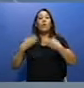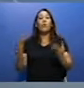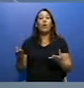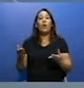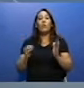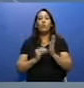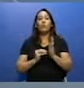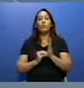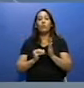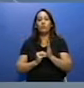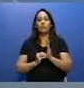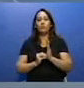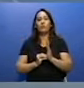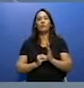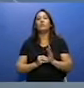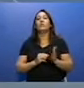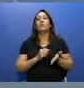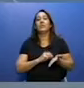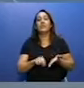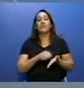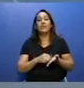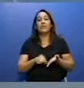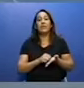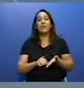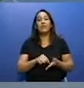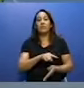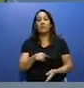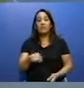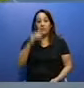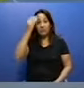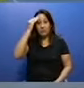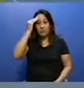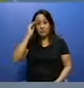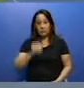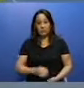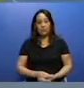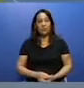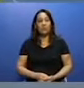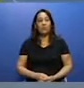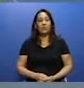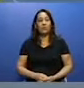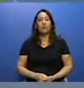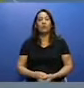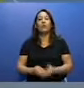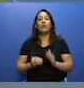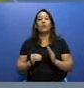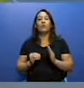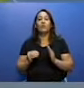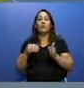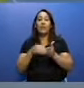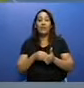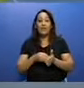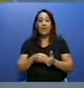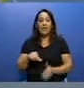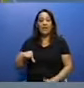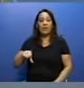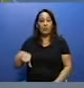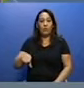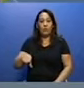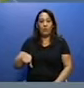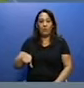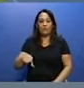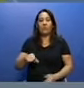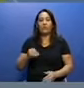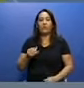o último? Registre como pensou. Então, aqui, ó, a mesma coisa. Foi até o número 9 que